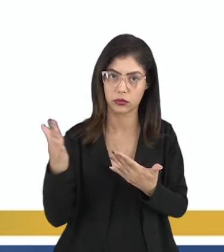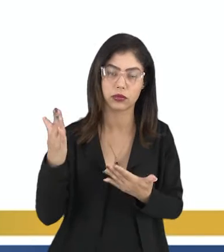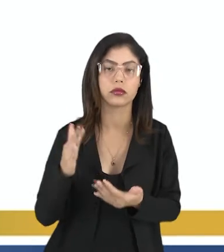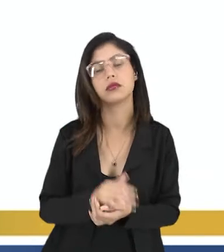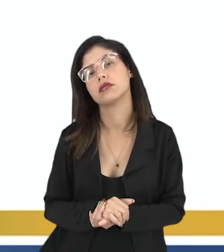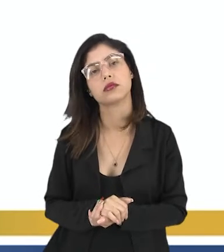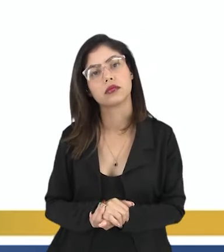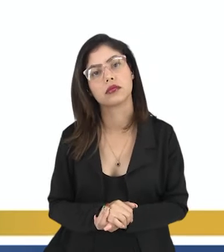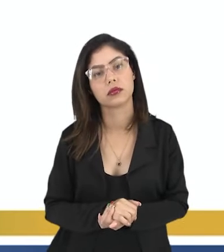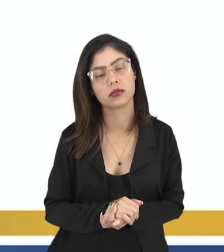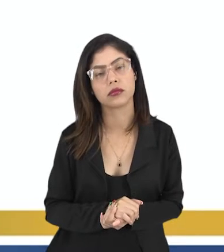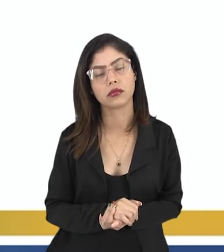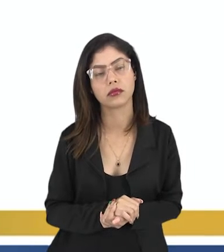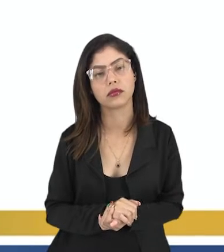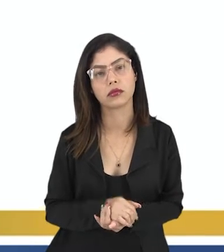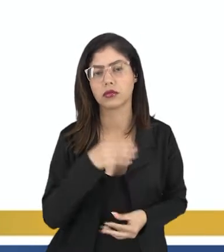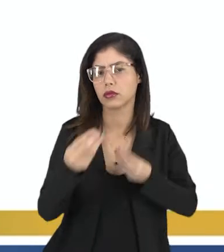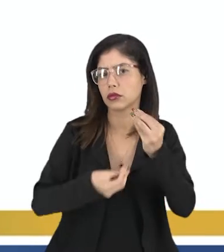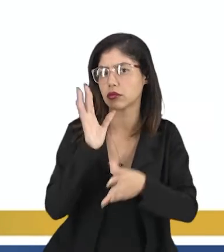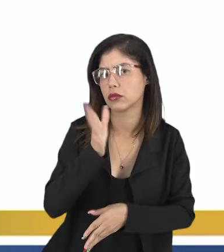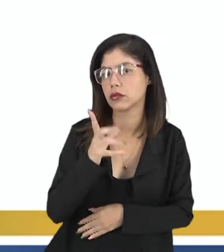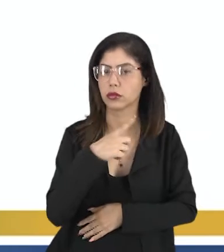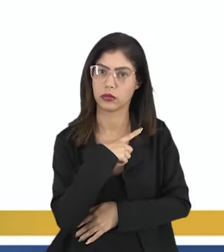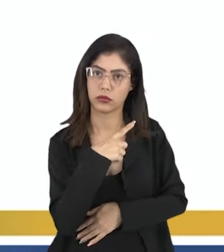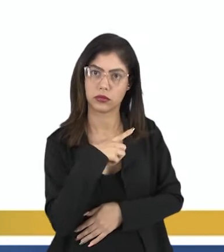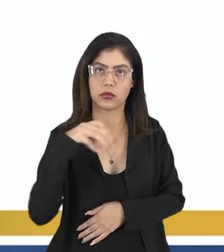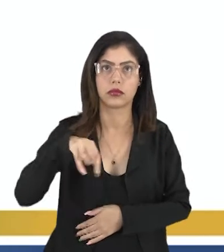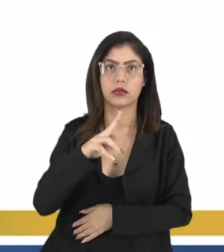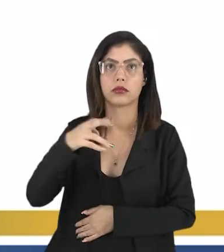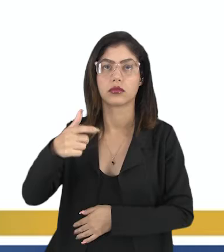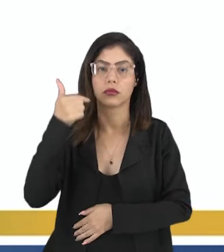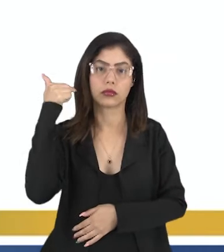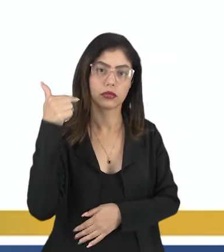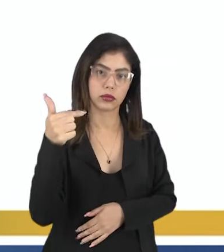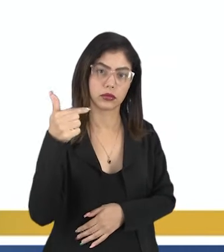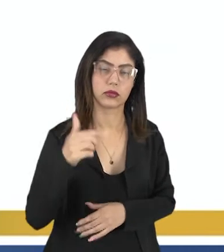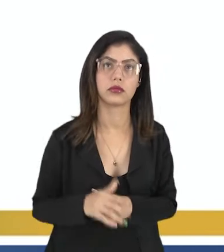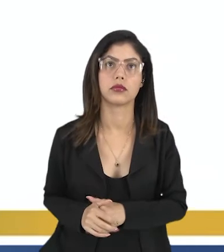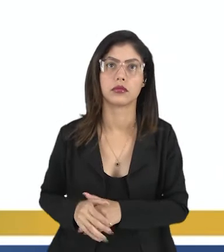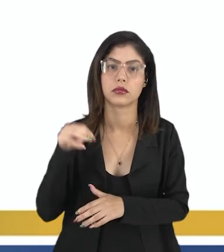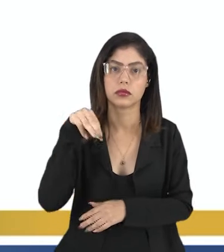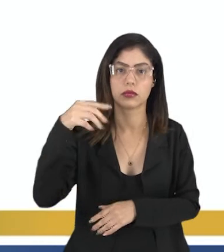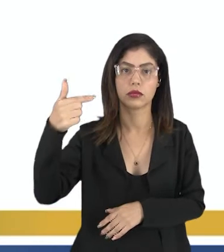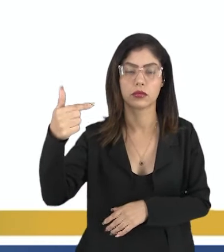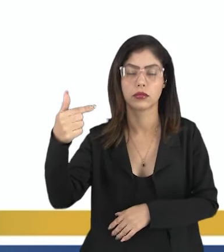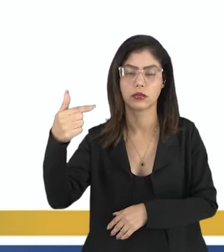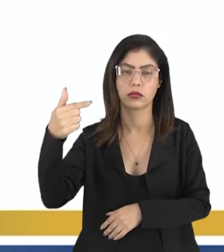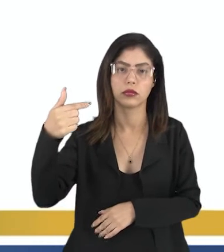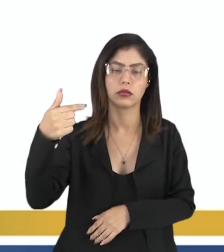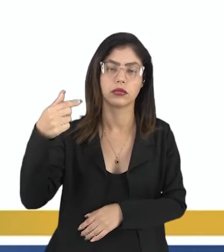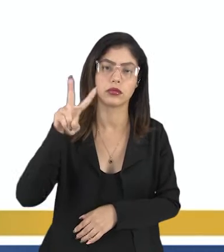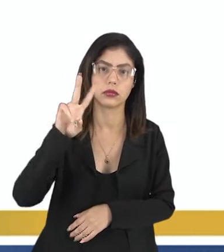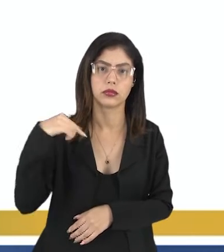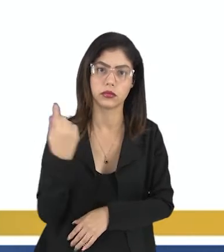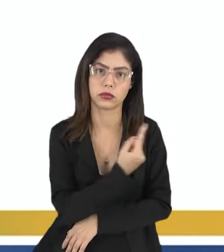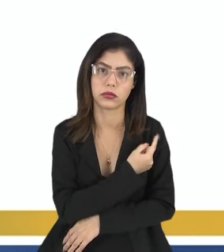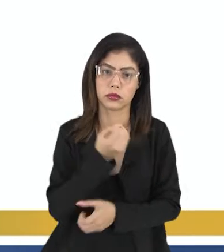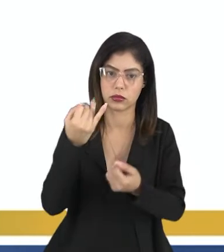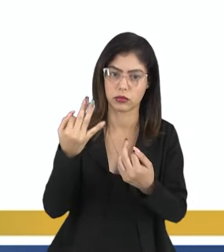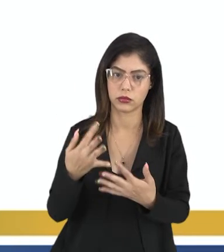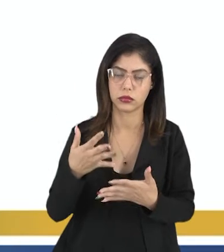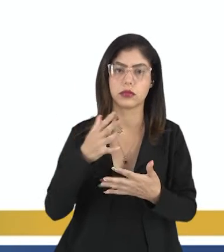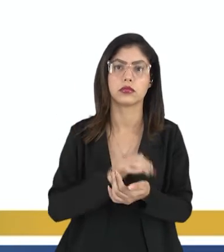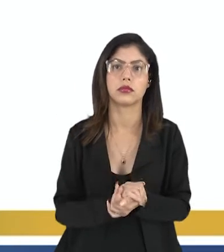início e como nós já temos o montante 2, nós vamos aplicar a